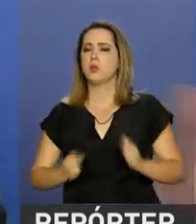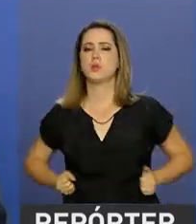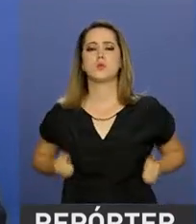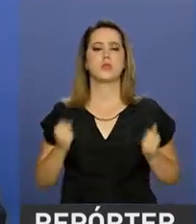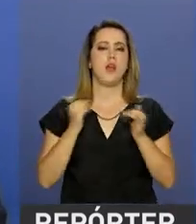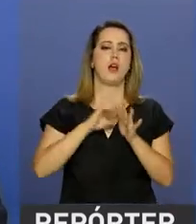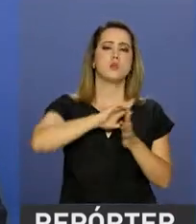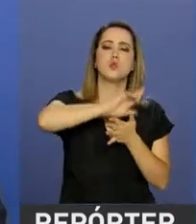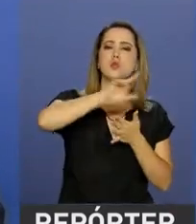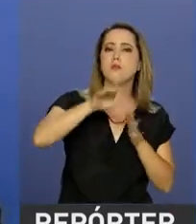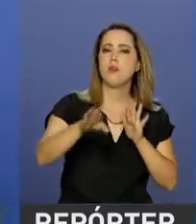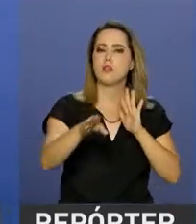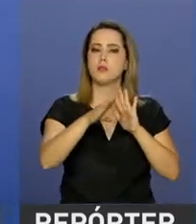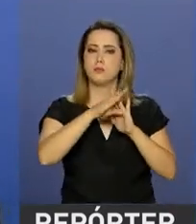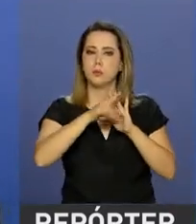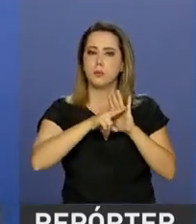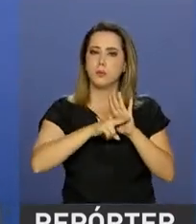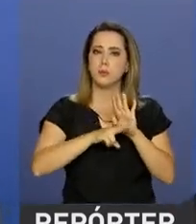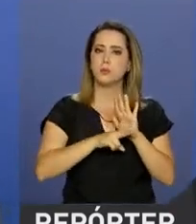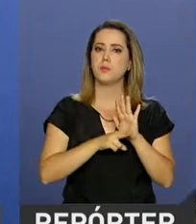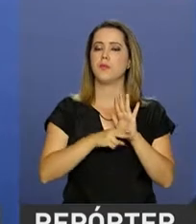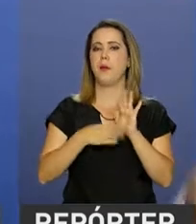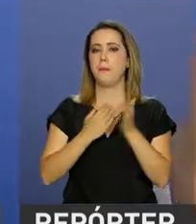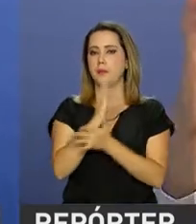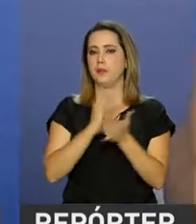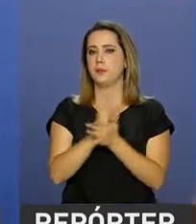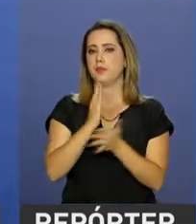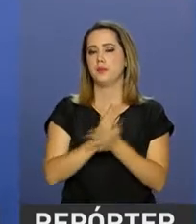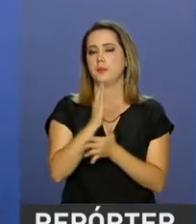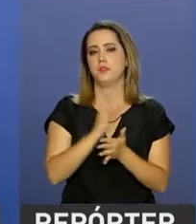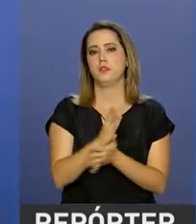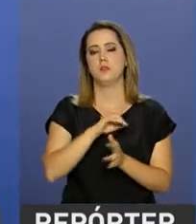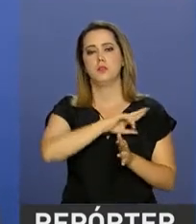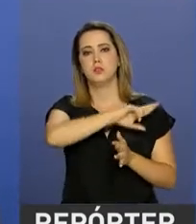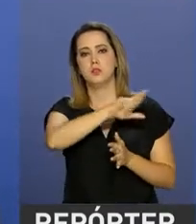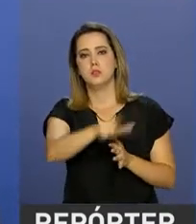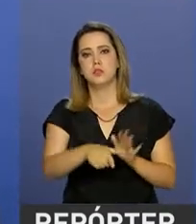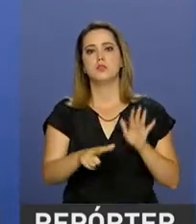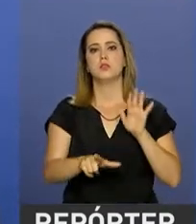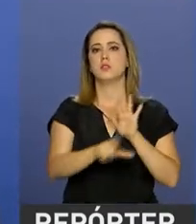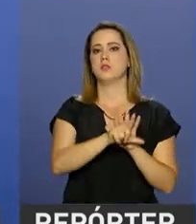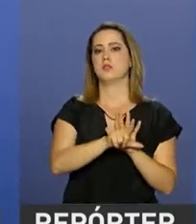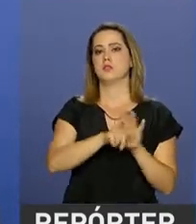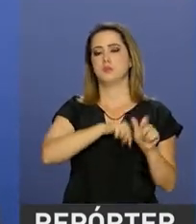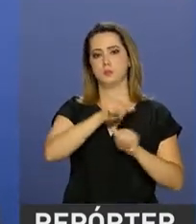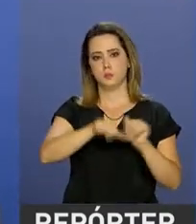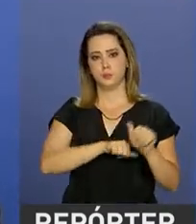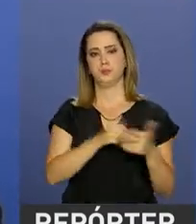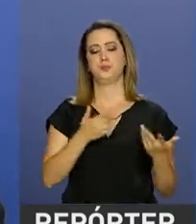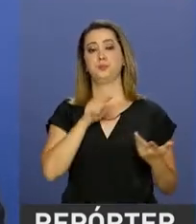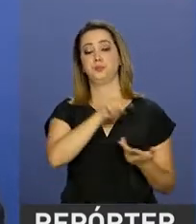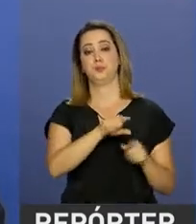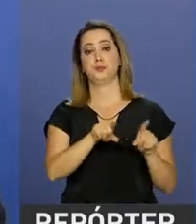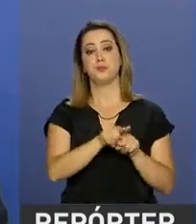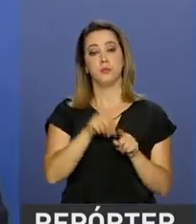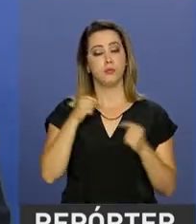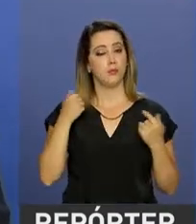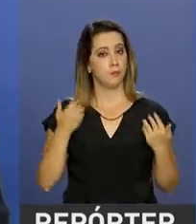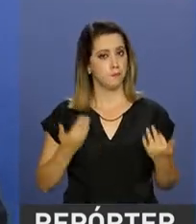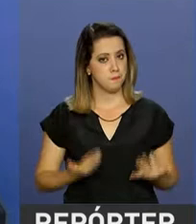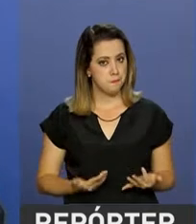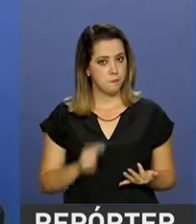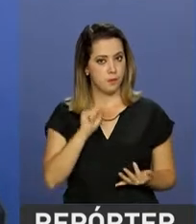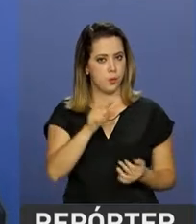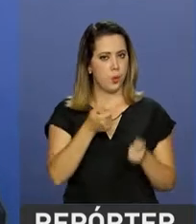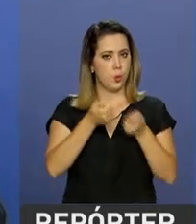etc., como mencionado pelo ministro Padilha, e toda a série de reformas em andamento, que fez com que